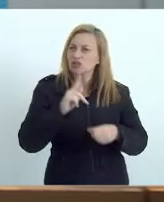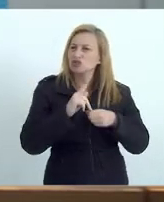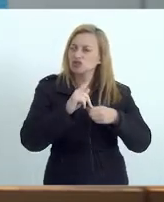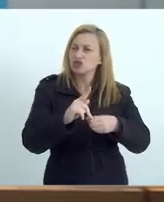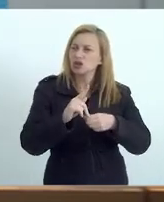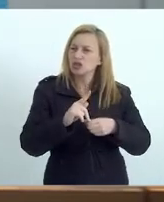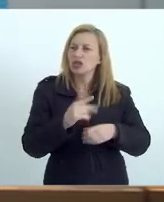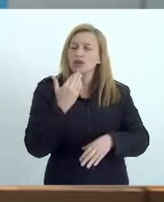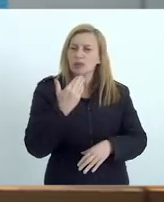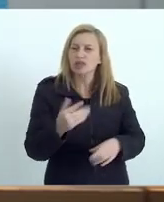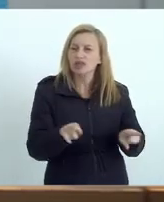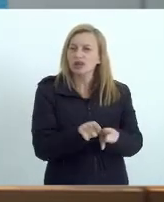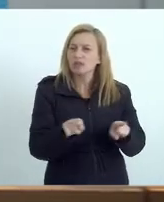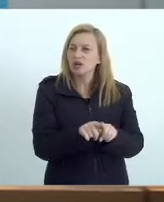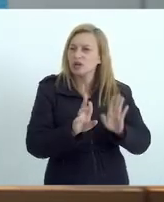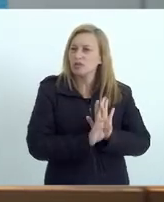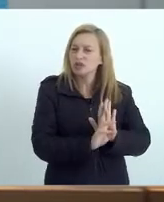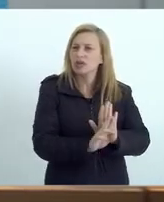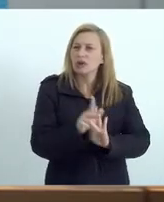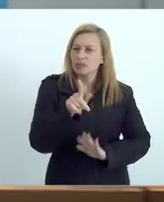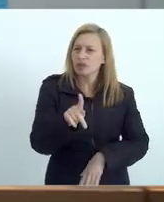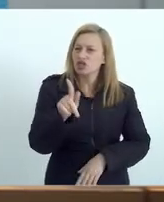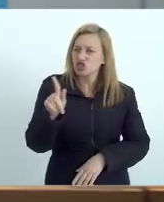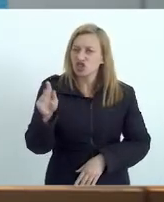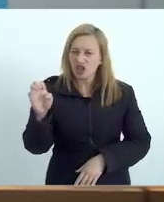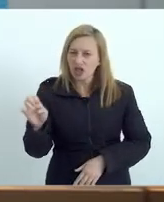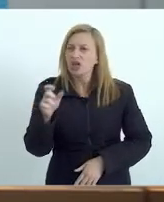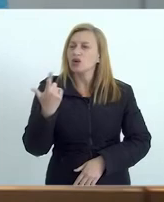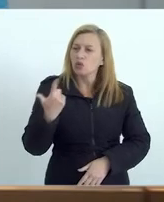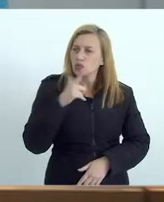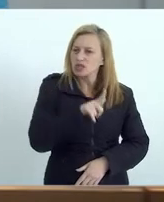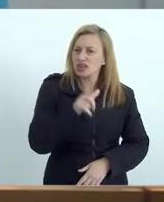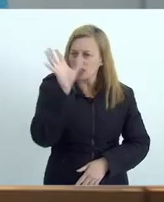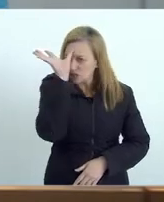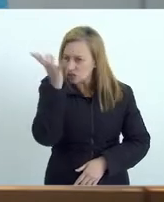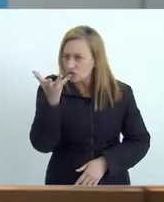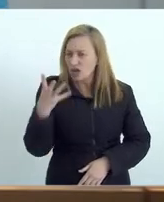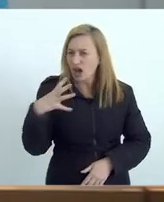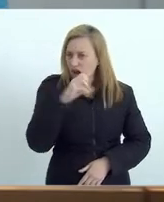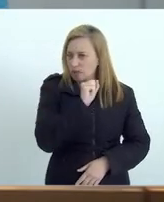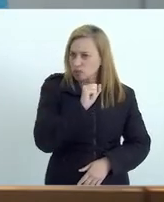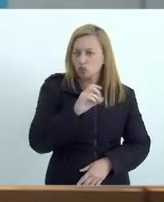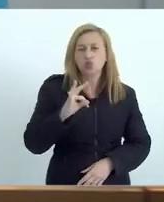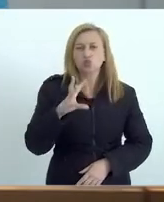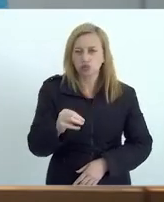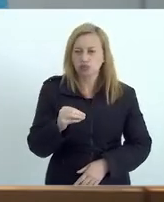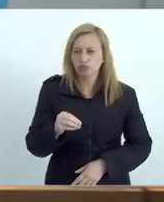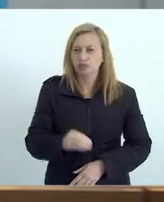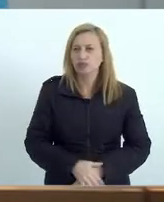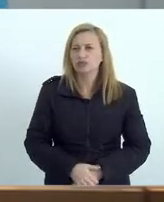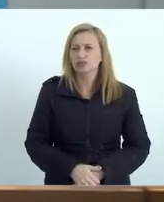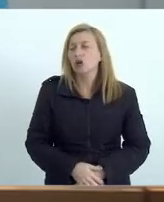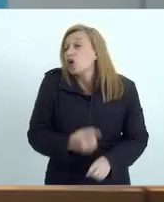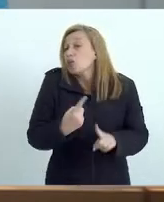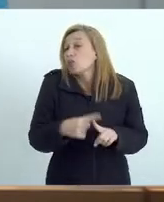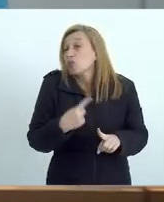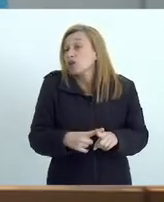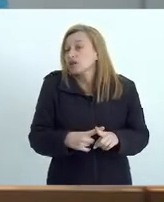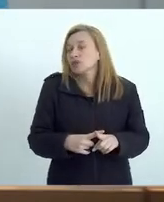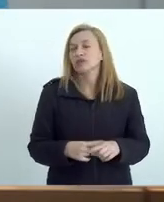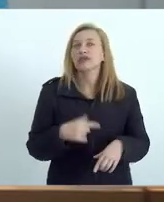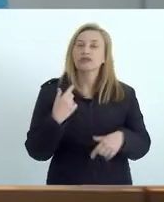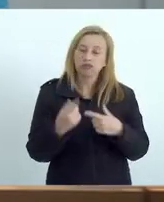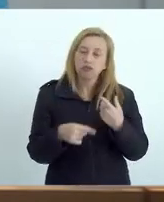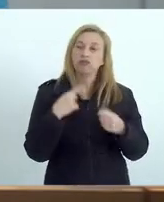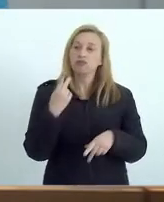também pedir um representante aqui da p&g para ver se a gente consegue resolver isso de uma vez por todas porque isso